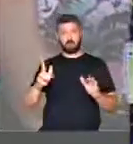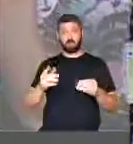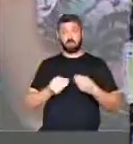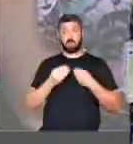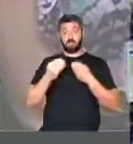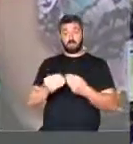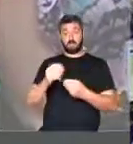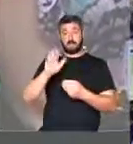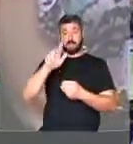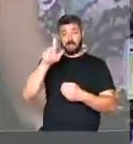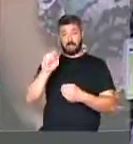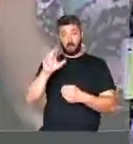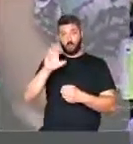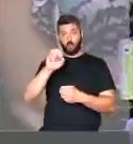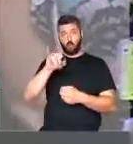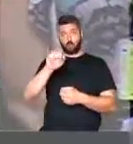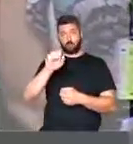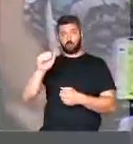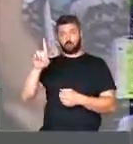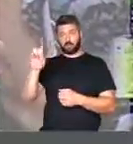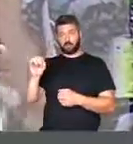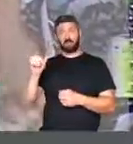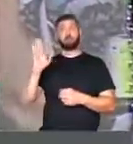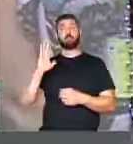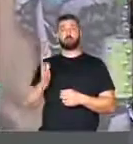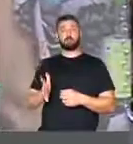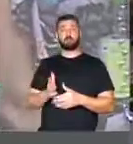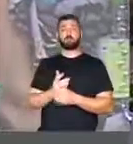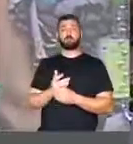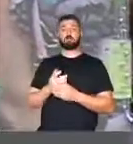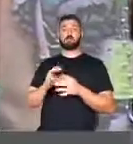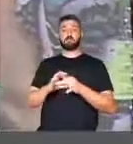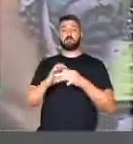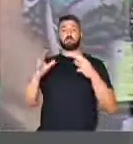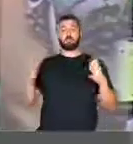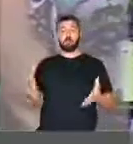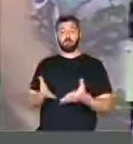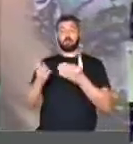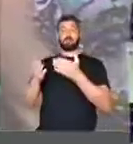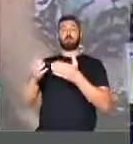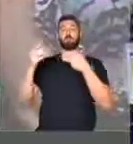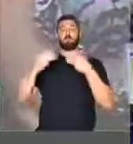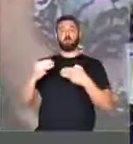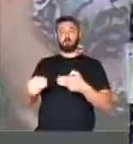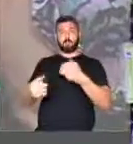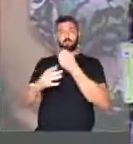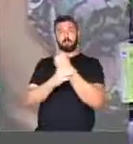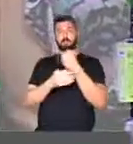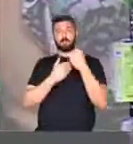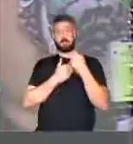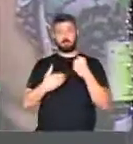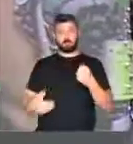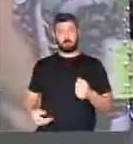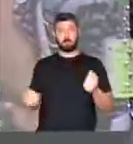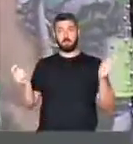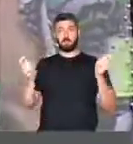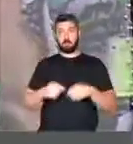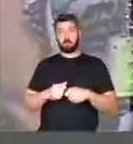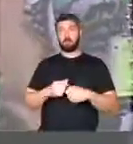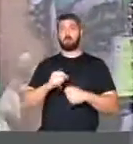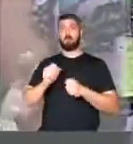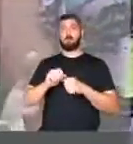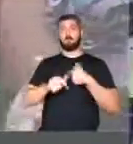dar esses cargos comissionados, nós estaremos permitindo que o Ministério da Segurança Pública possa